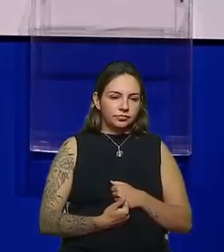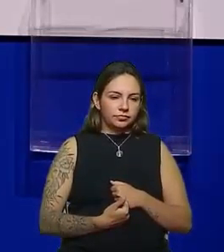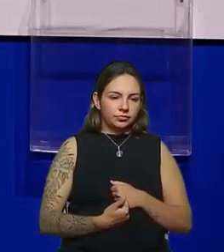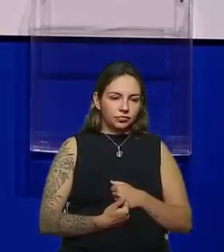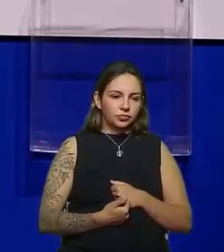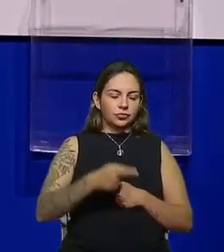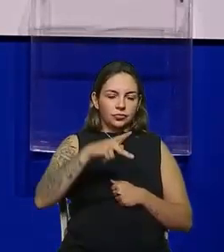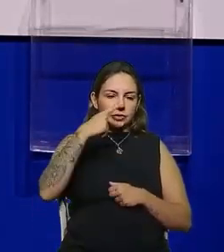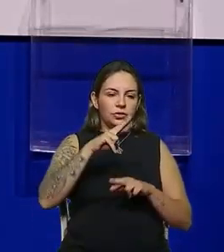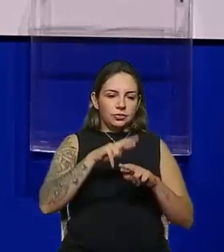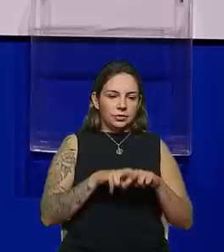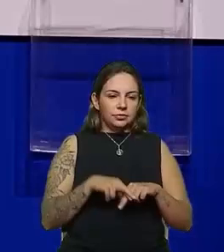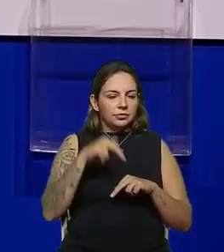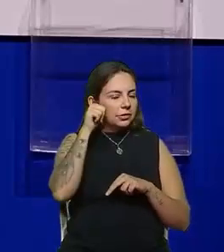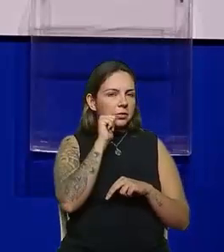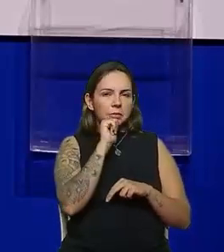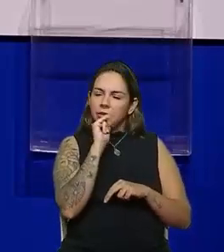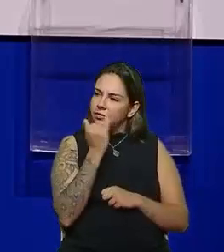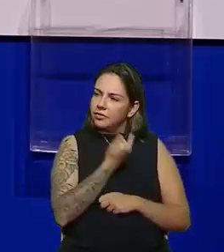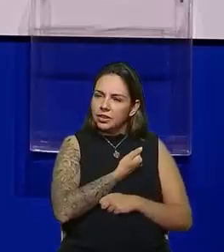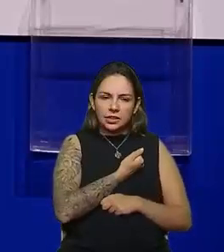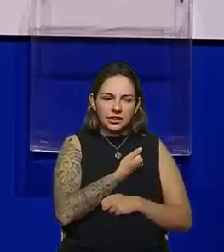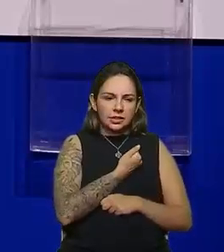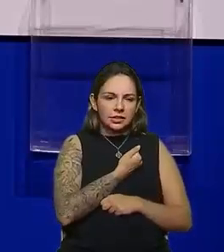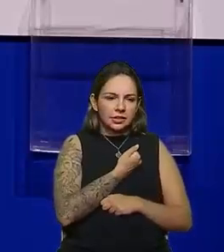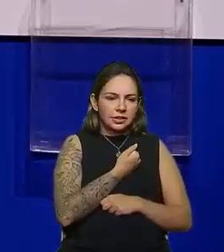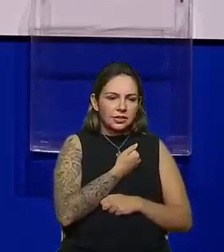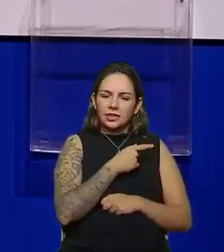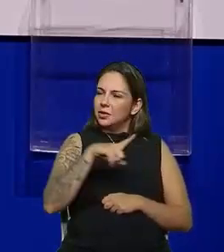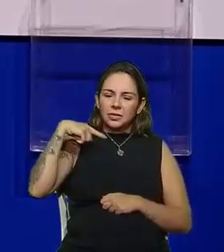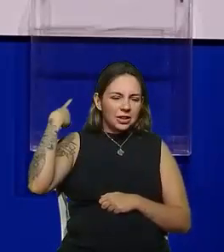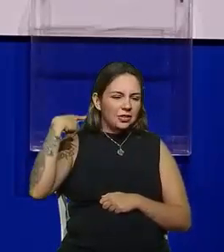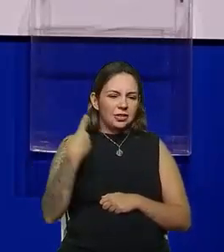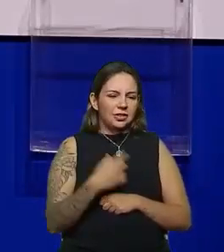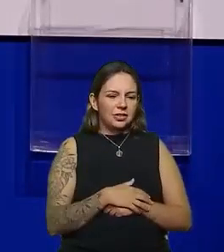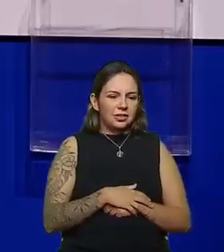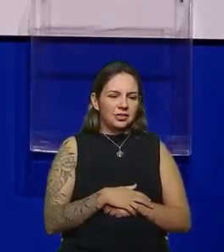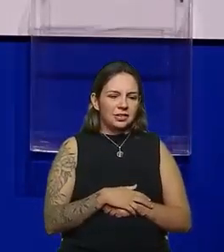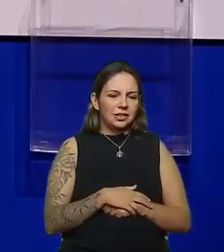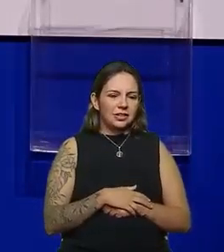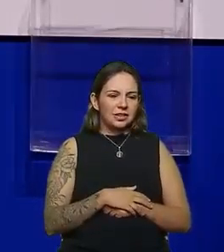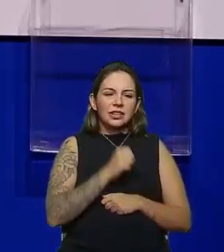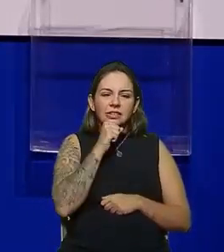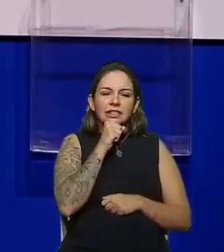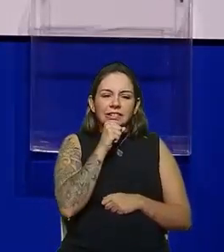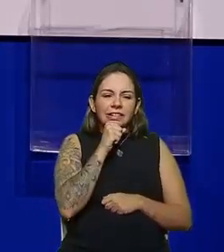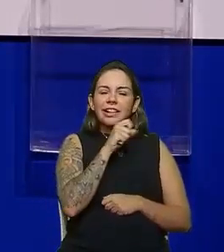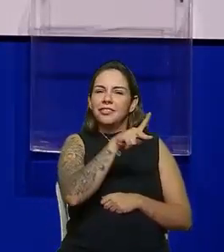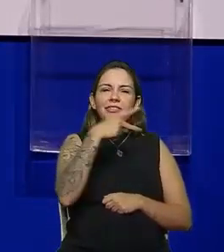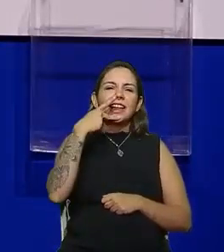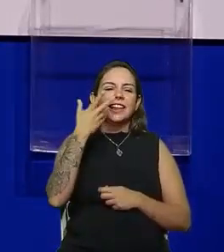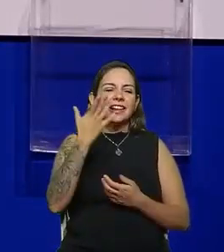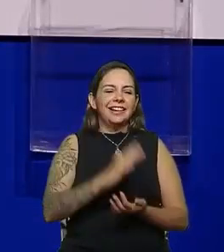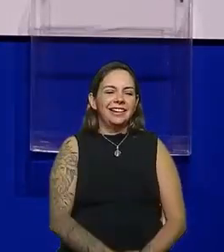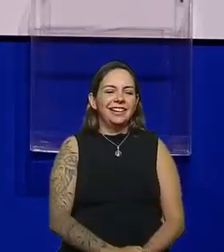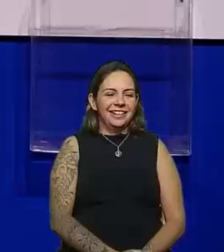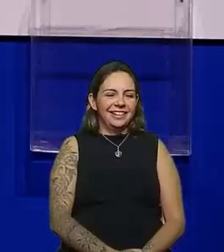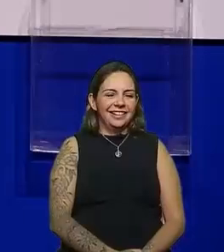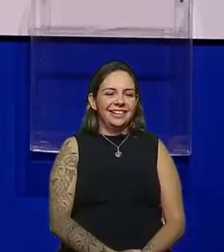a fala do poeta. Aí minha mãe dizia: mas esse menino é maluco, quem é esse velho que está bodejando